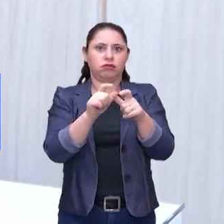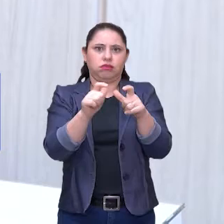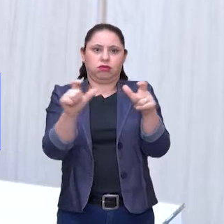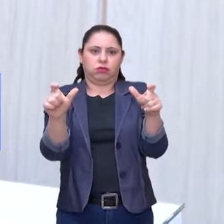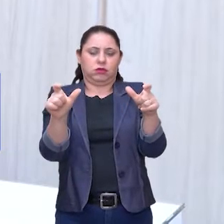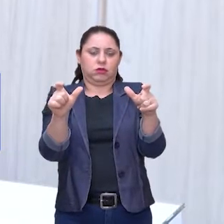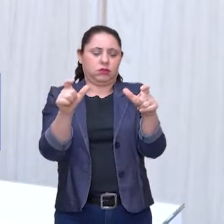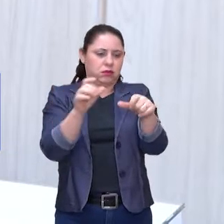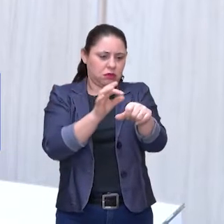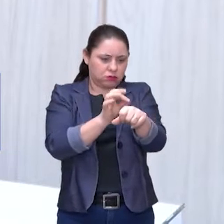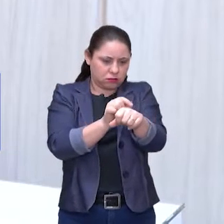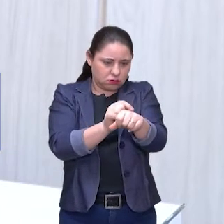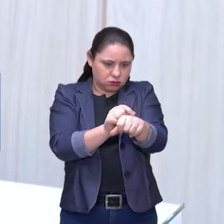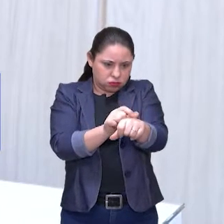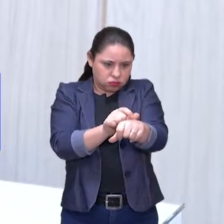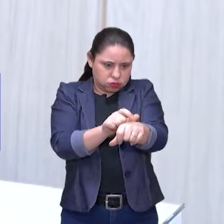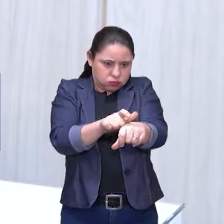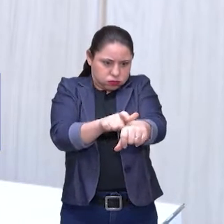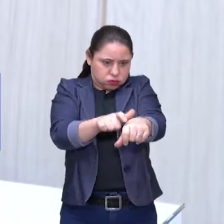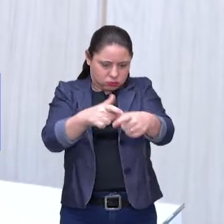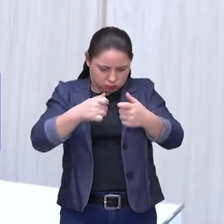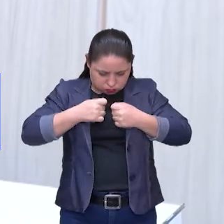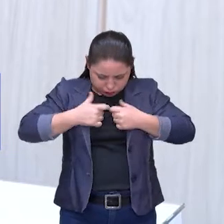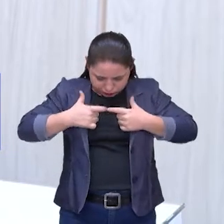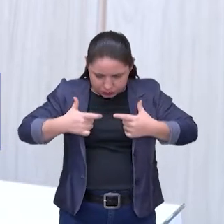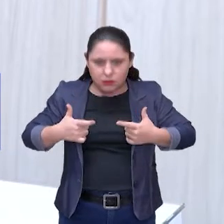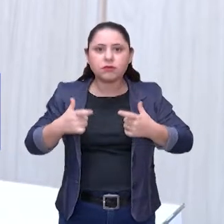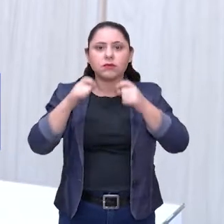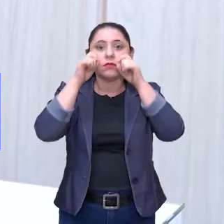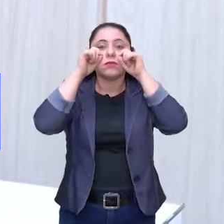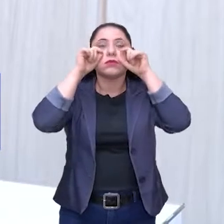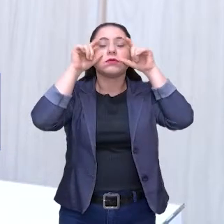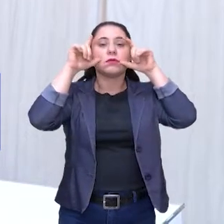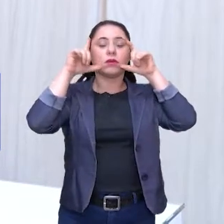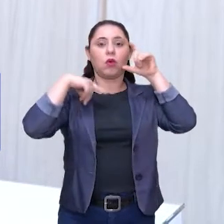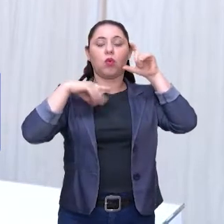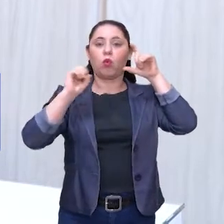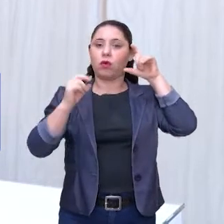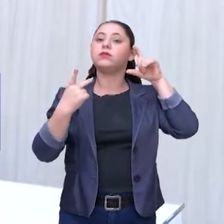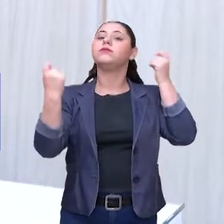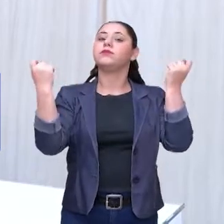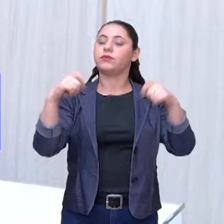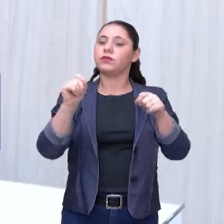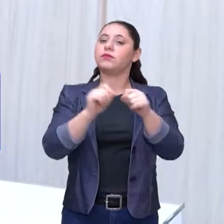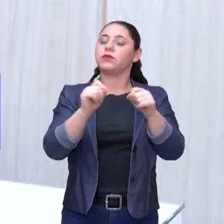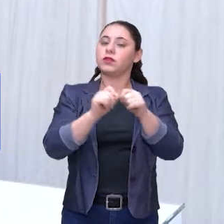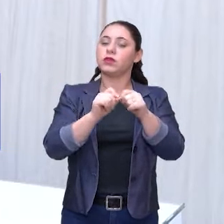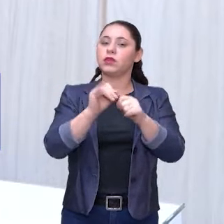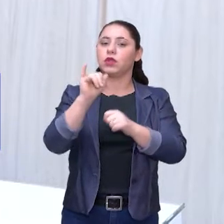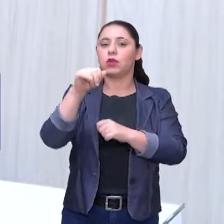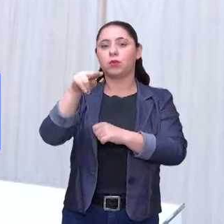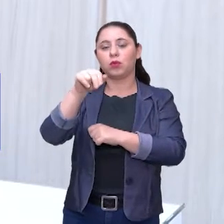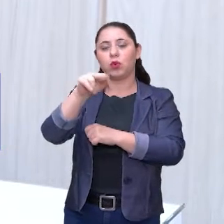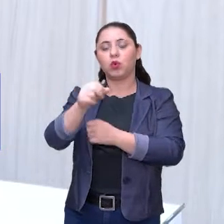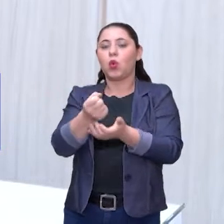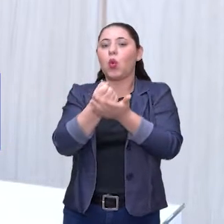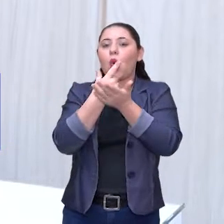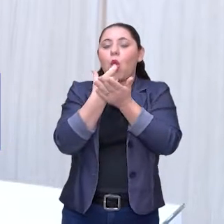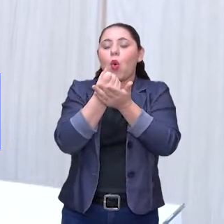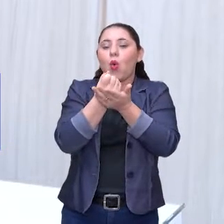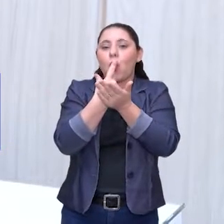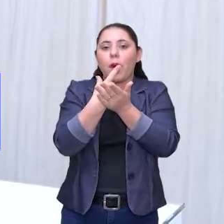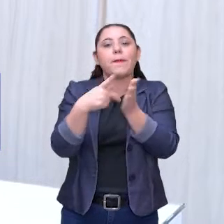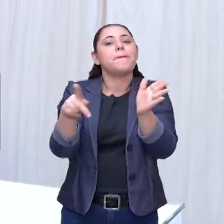meu vitiligo está crescendo, está aumentando, não para de aumentar as manchas. Ou aí a gente tem que usar